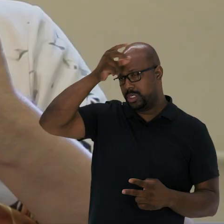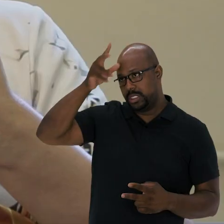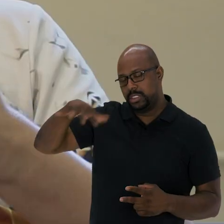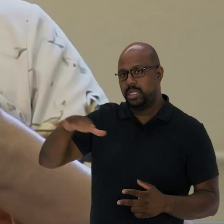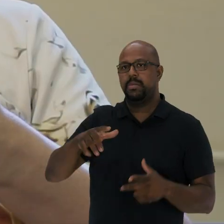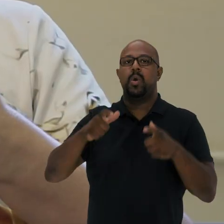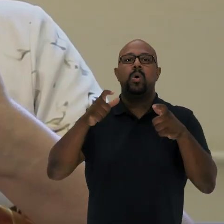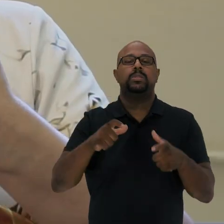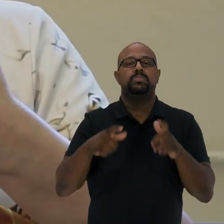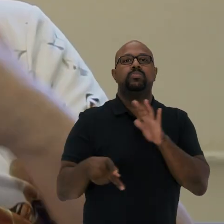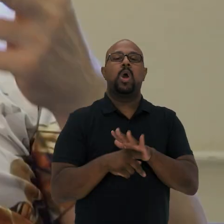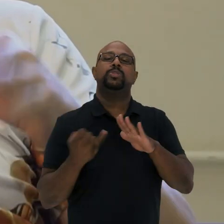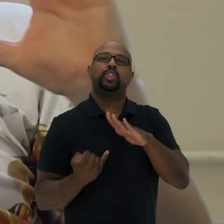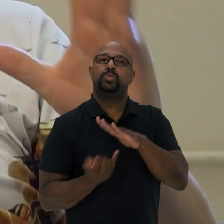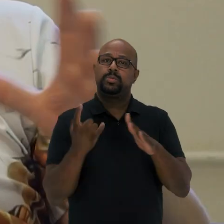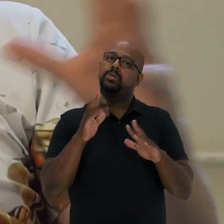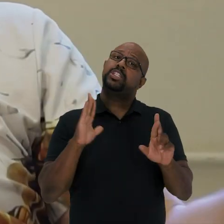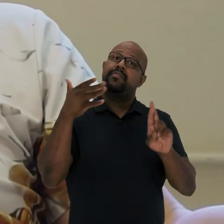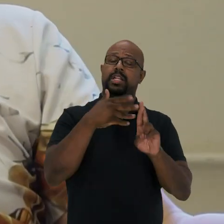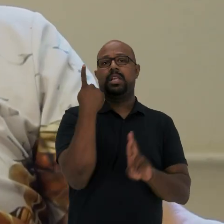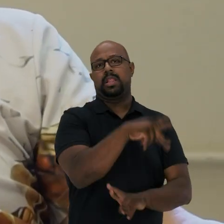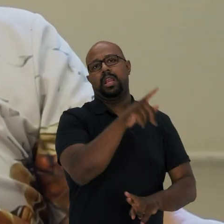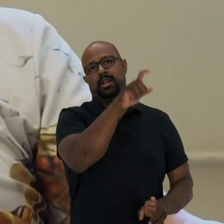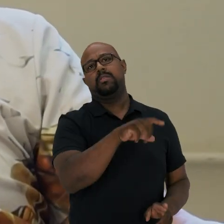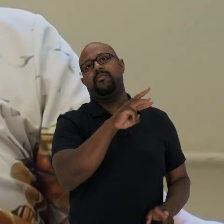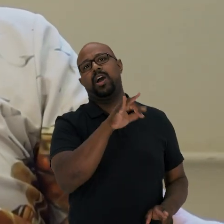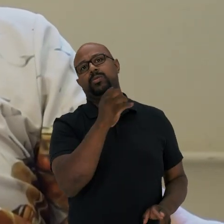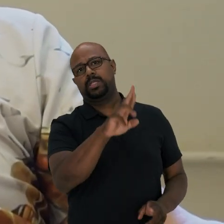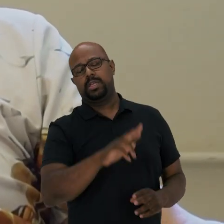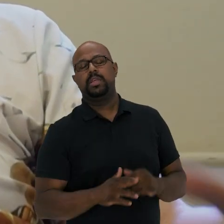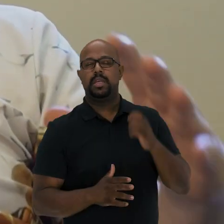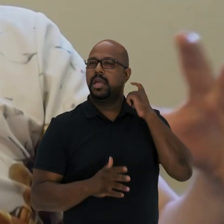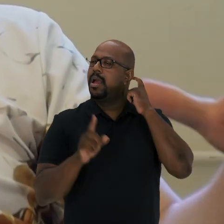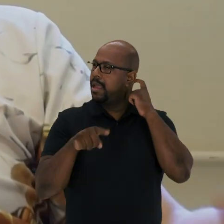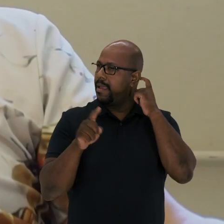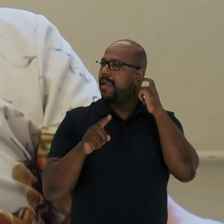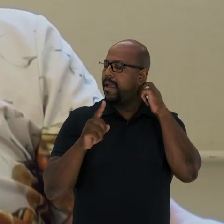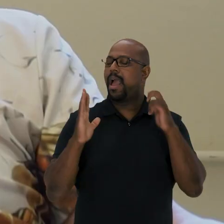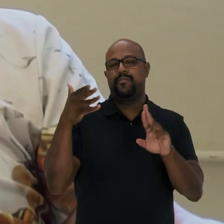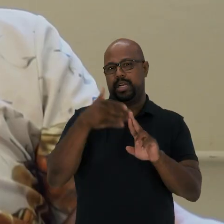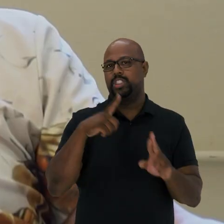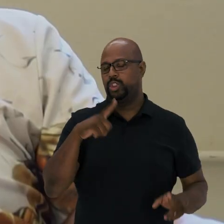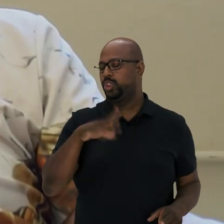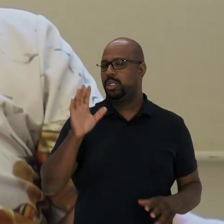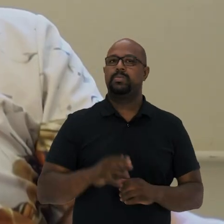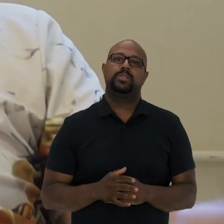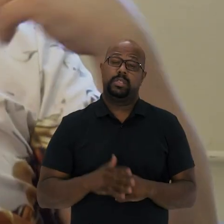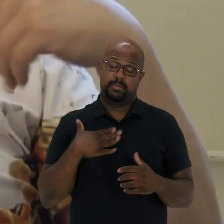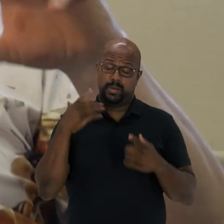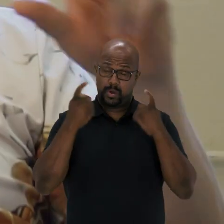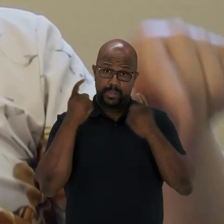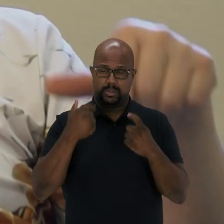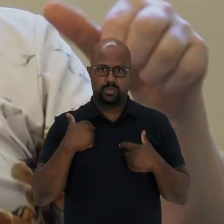município, ou de órgão ambiental. Tu tinha a referência dele. Era essa a referência que tu tinhas. Que a